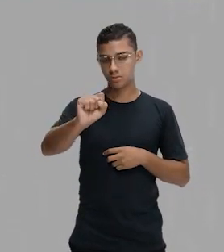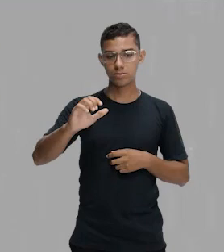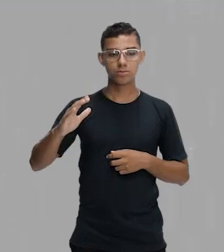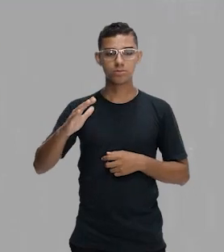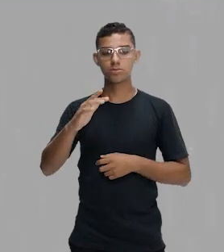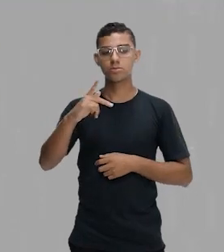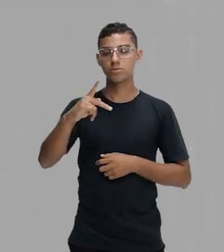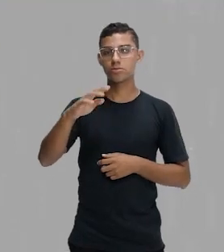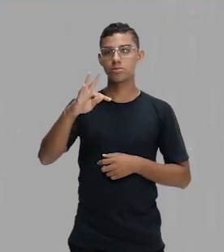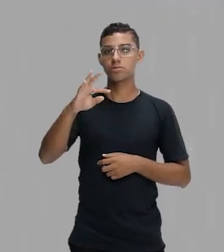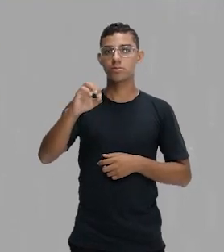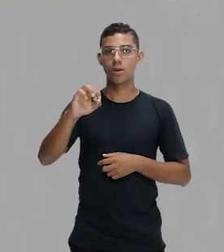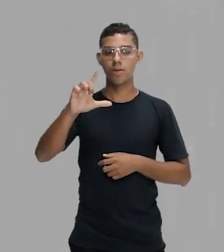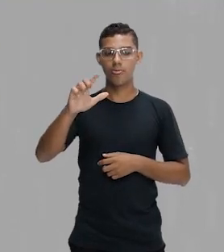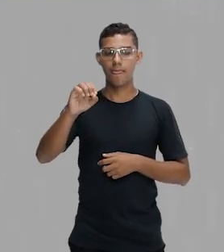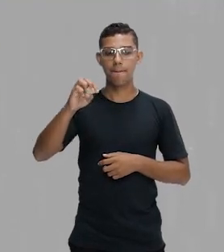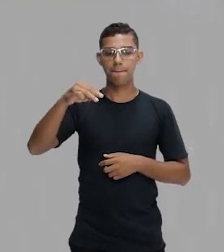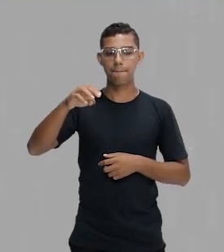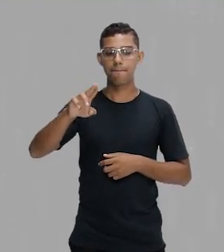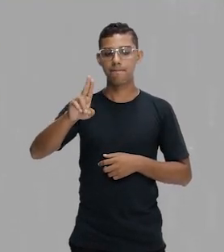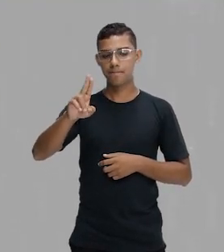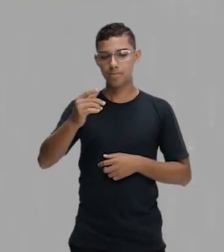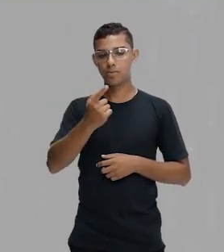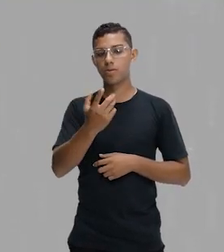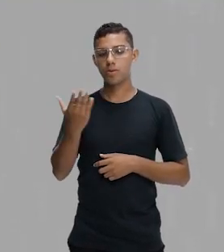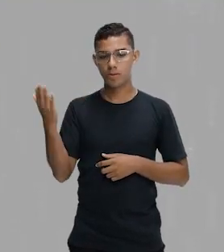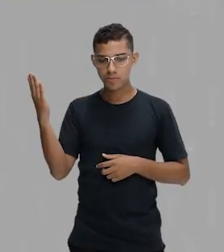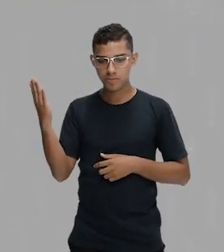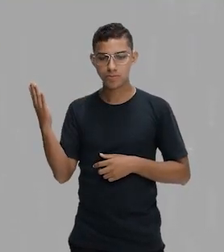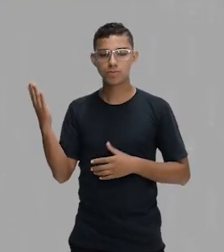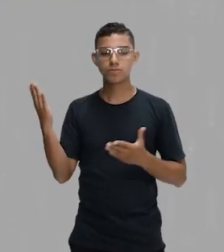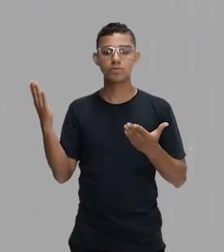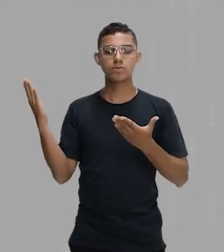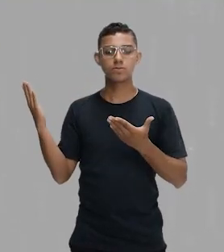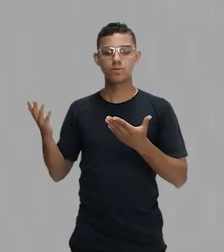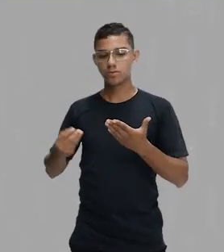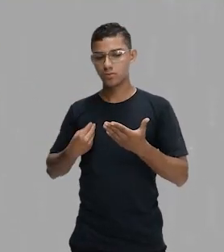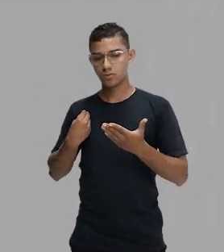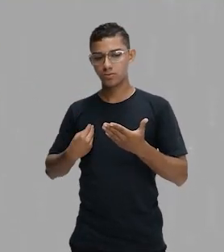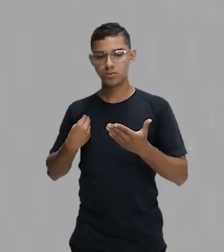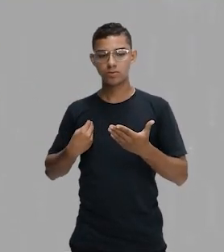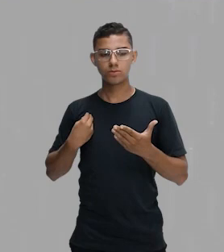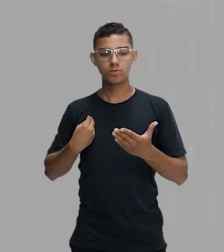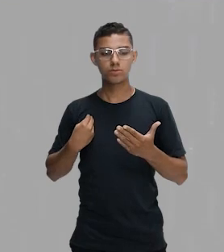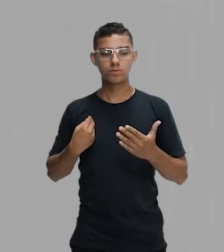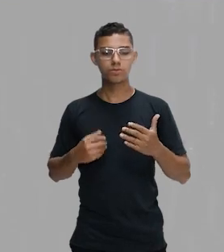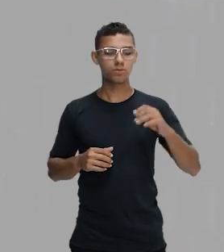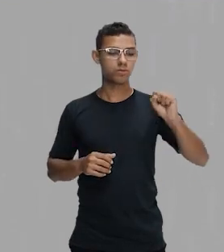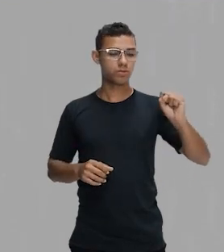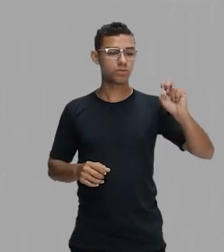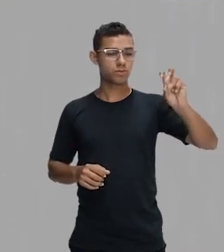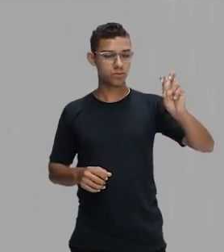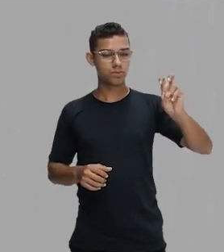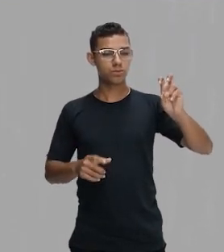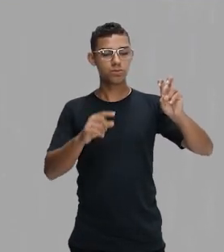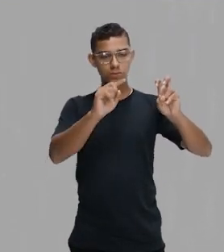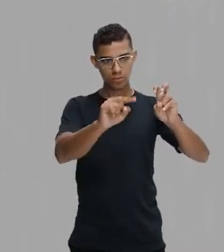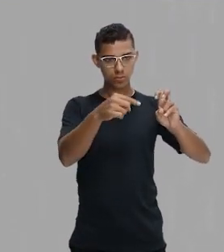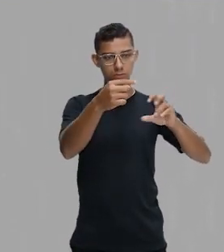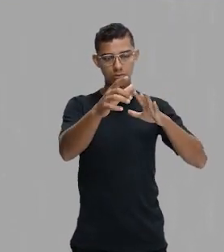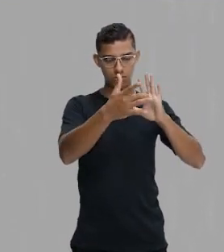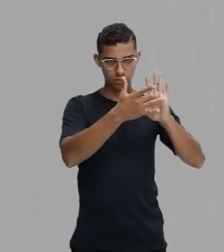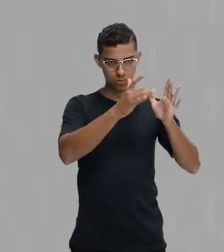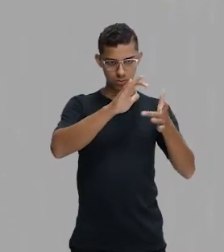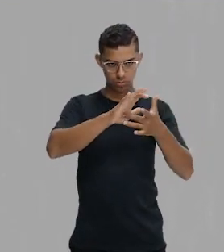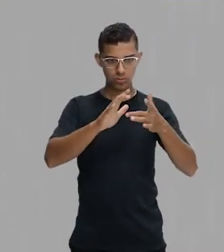ali na parte do geocentrismo. Né? Então, Ptolomeu viveu aí de 85 a 165 depois de Cristo,